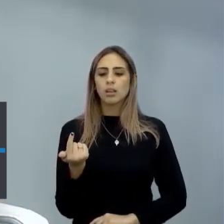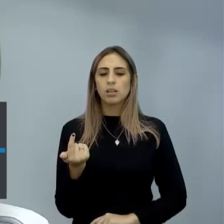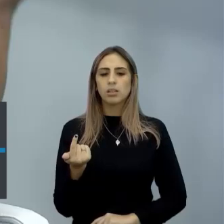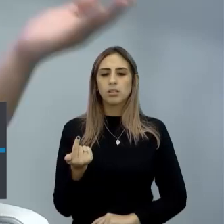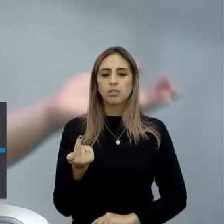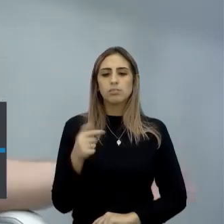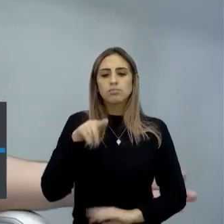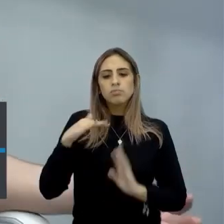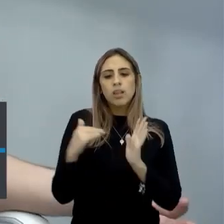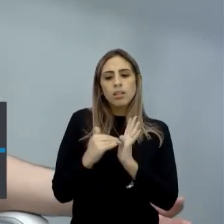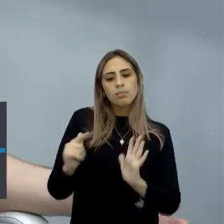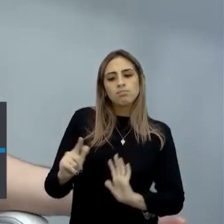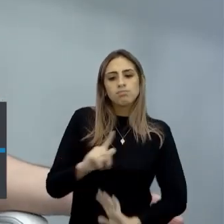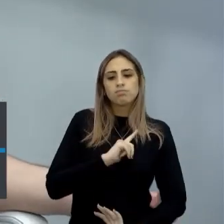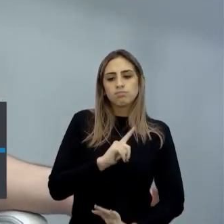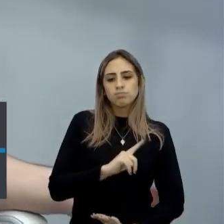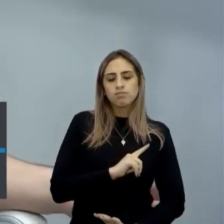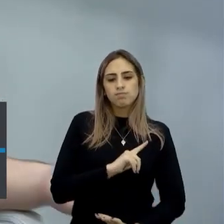Você até tem